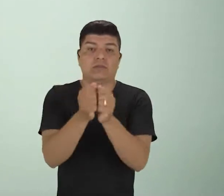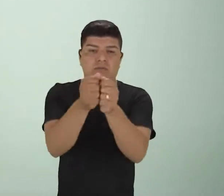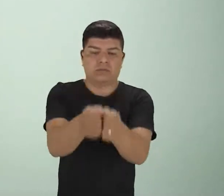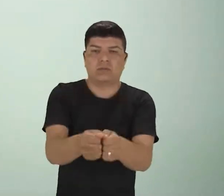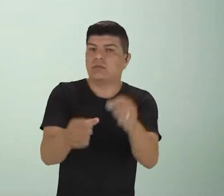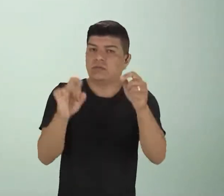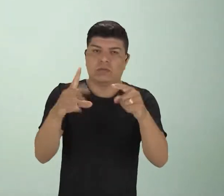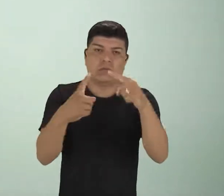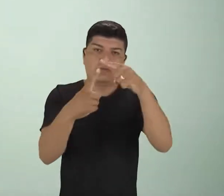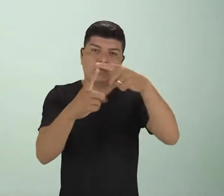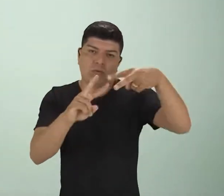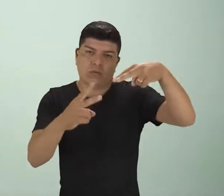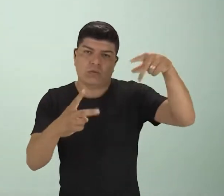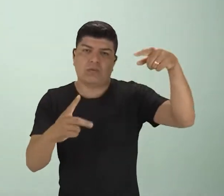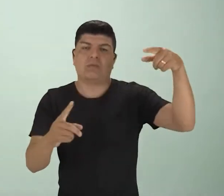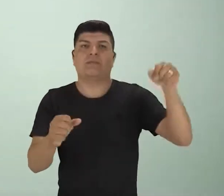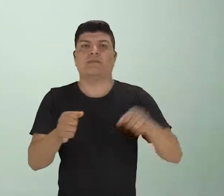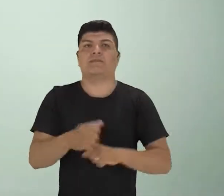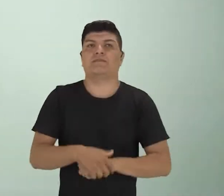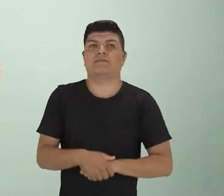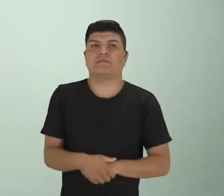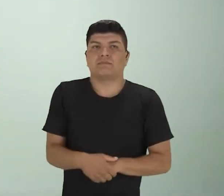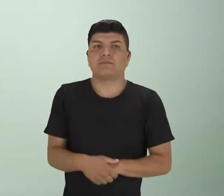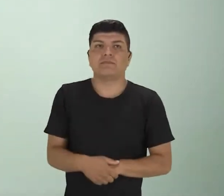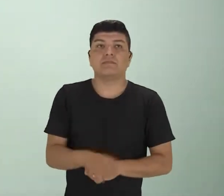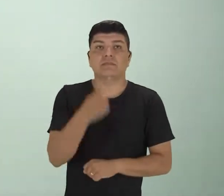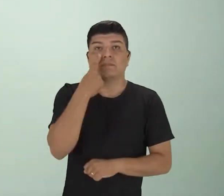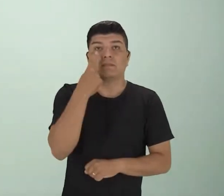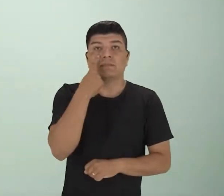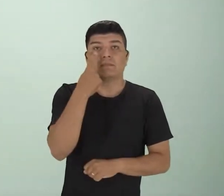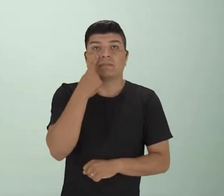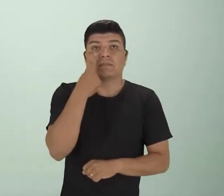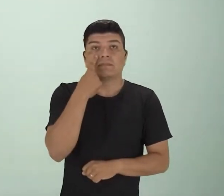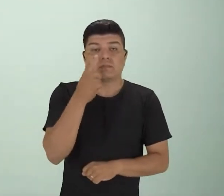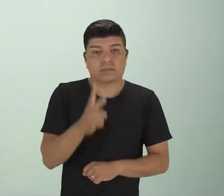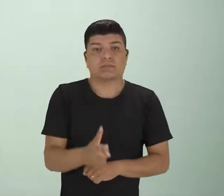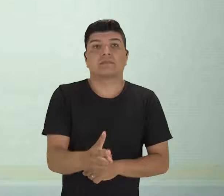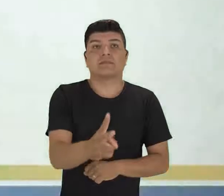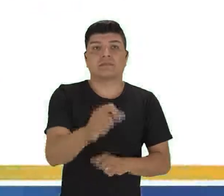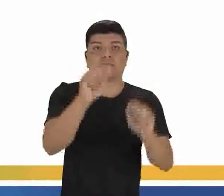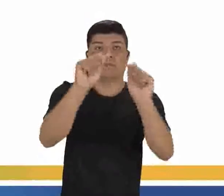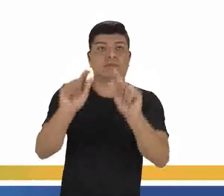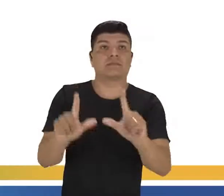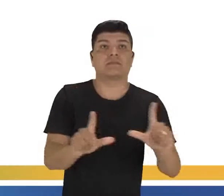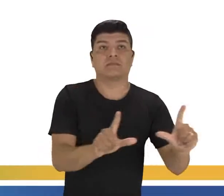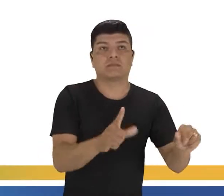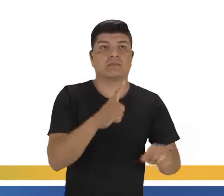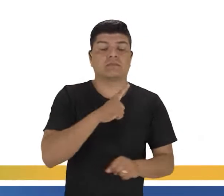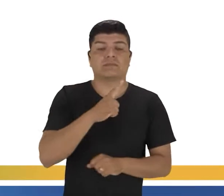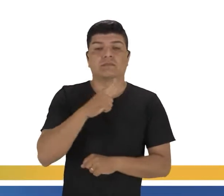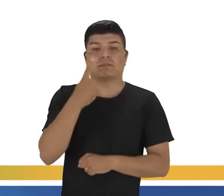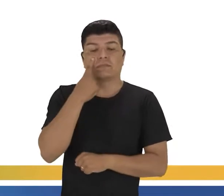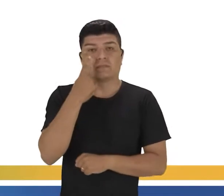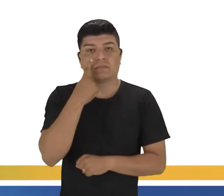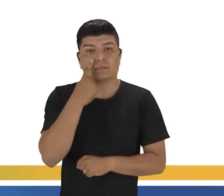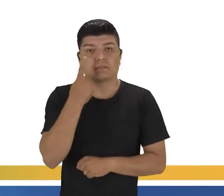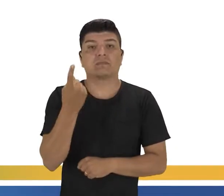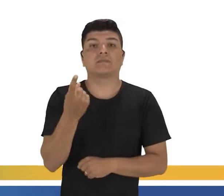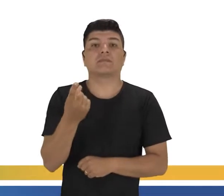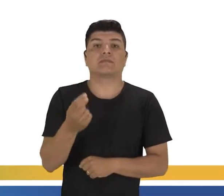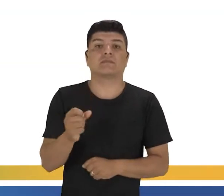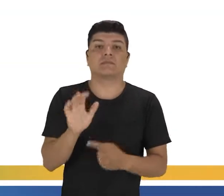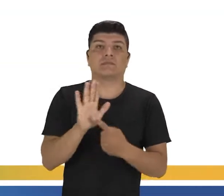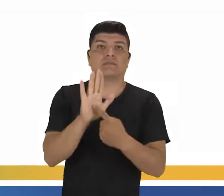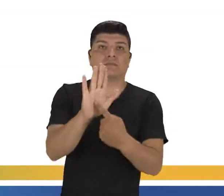apenas uma cadeia, tá bom? Vamos continuando no slide, a gente pode ver, né, a configuração